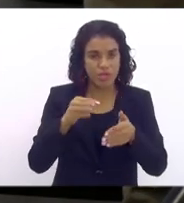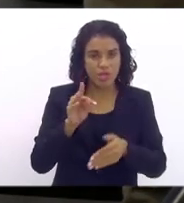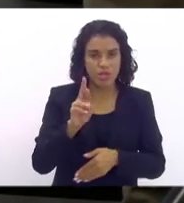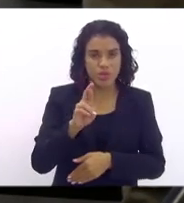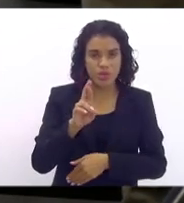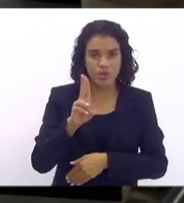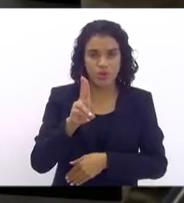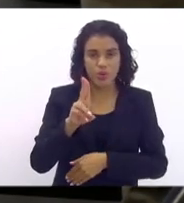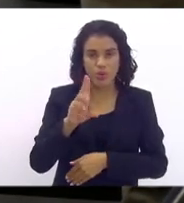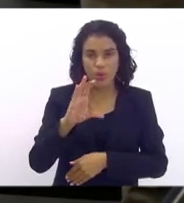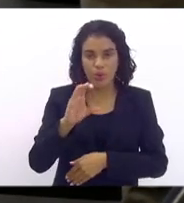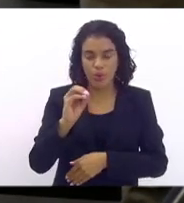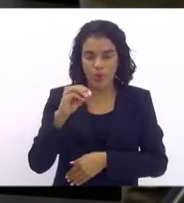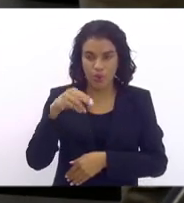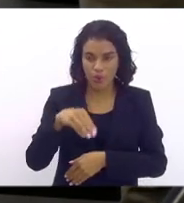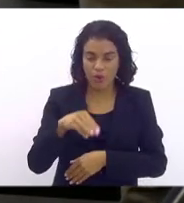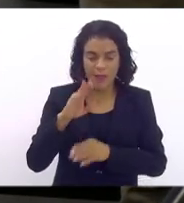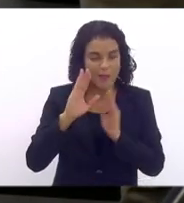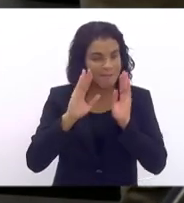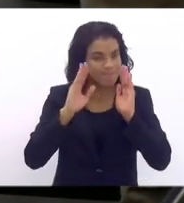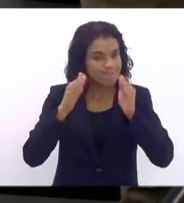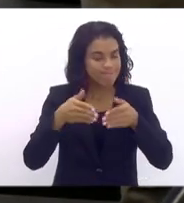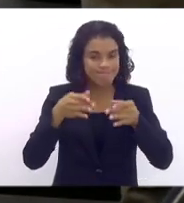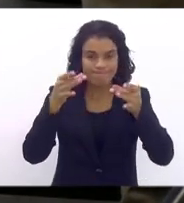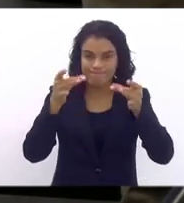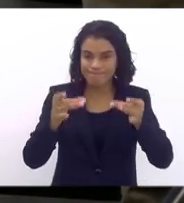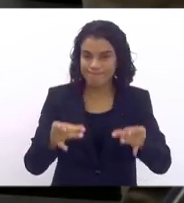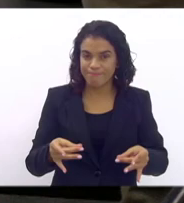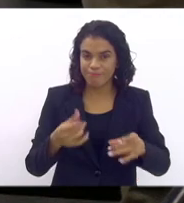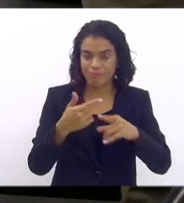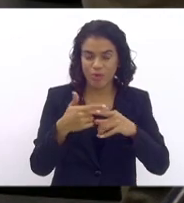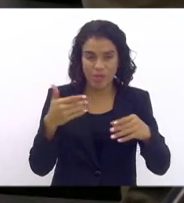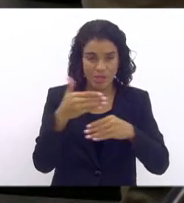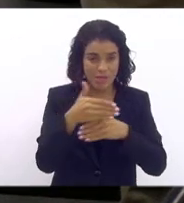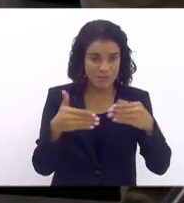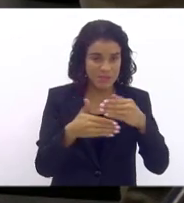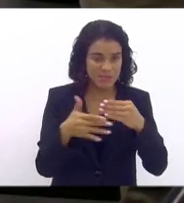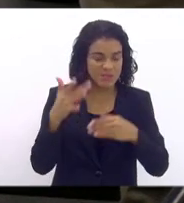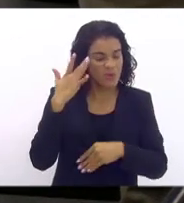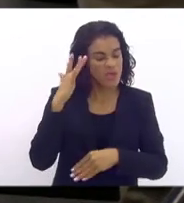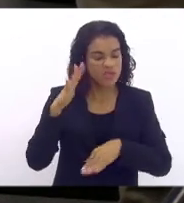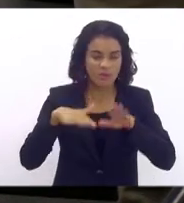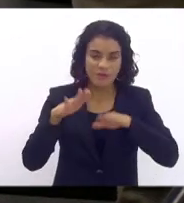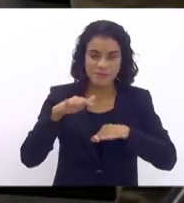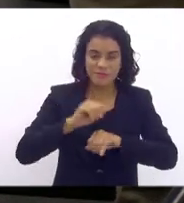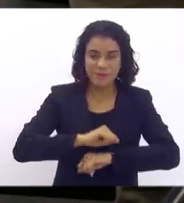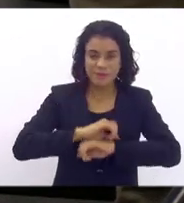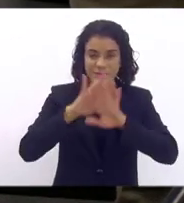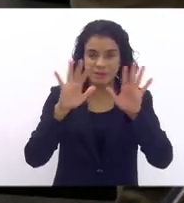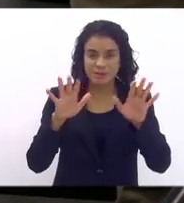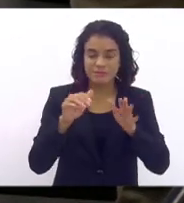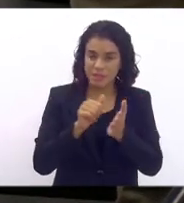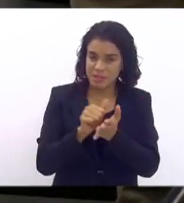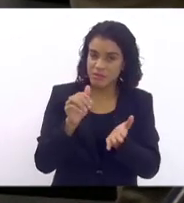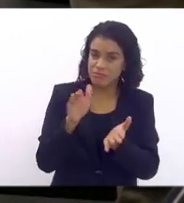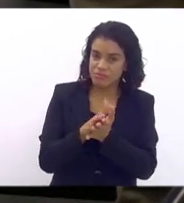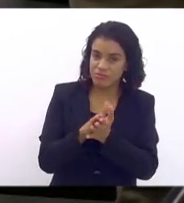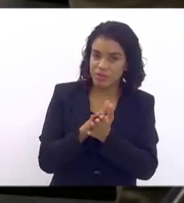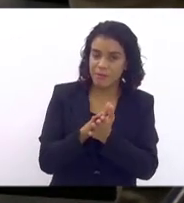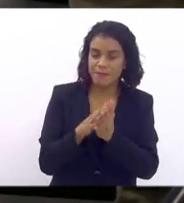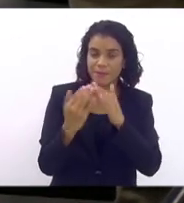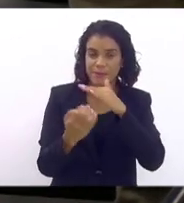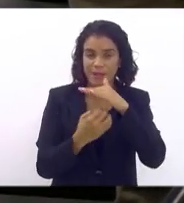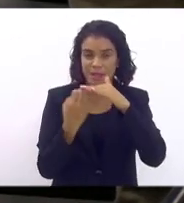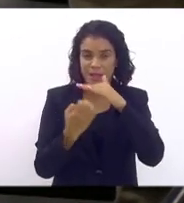clássico assim que que na apresentação pode est mais claro mas a gente aplicou as multas na